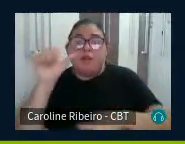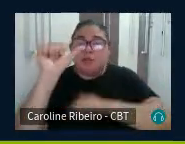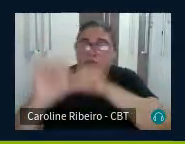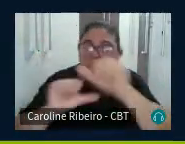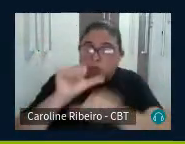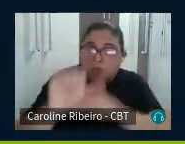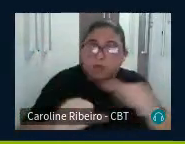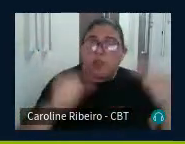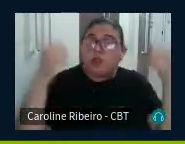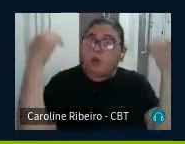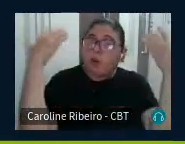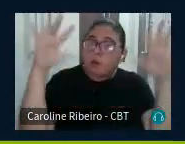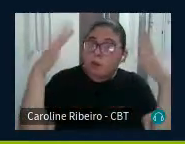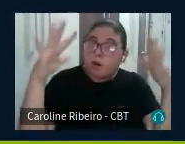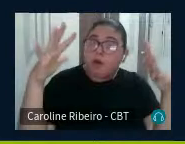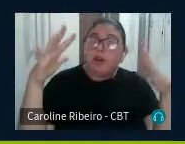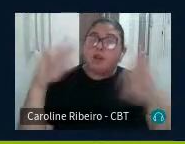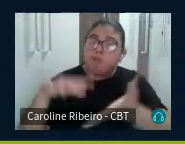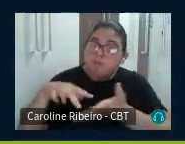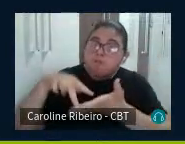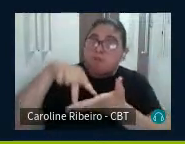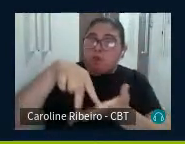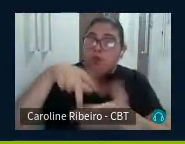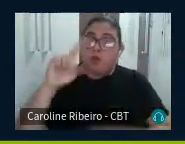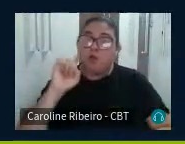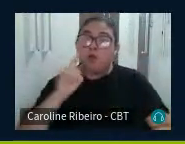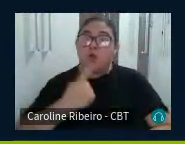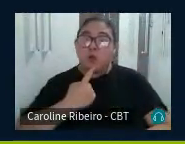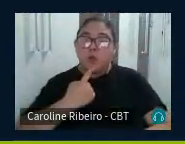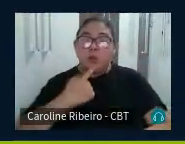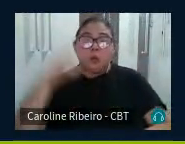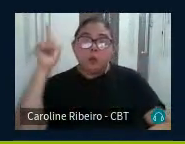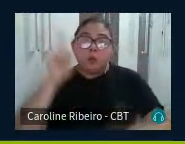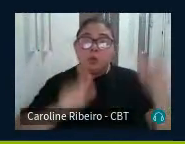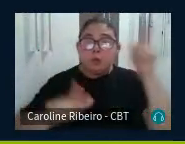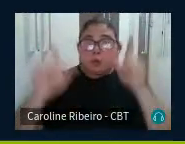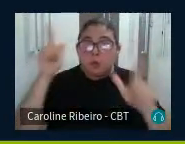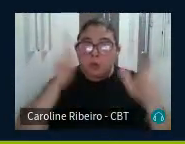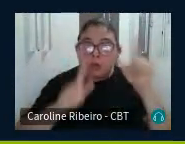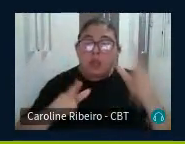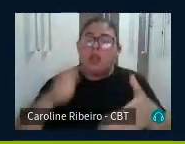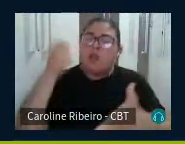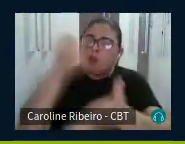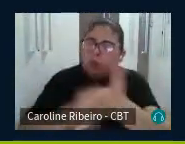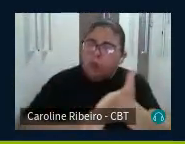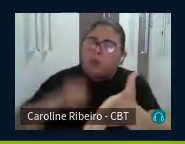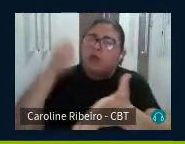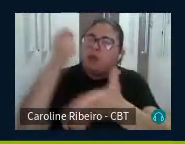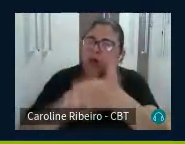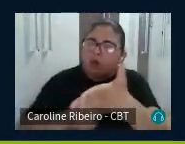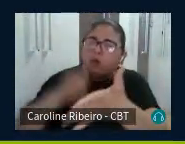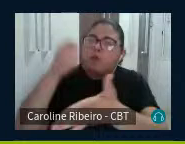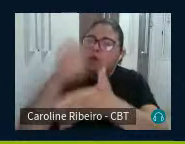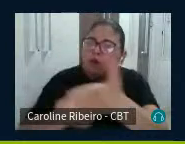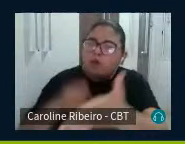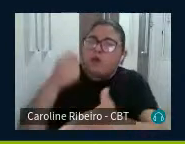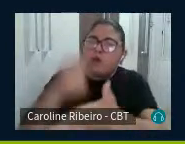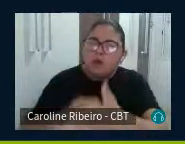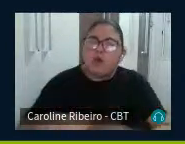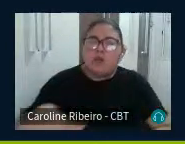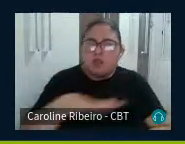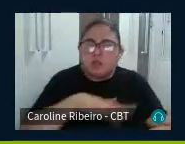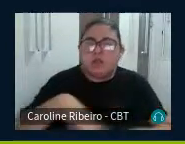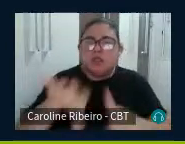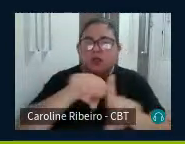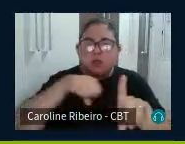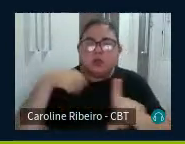comemorando as conquistas mesmo do surdo, né? Porque o surdo, ele vem lutando, né? Ele vem aí entrando no espaço aí da sociedade,